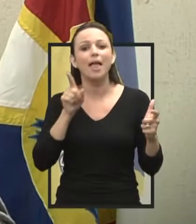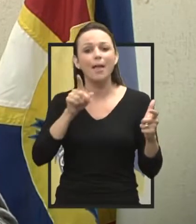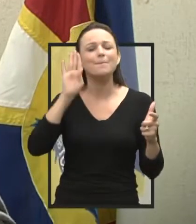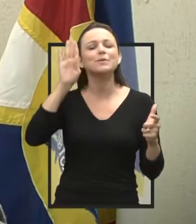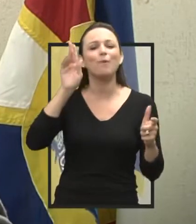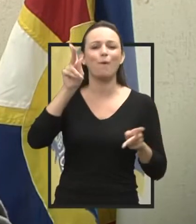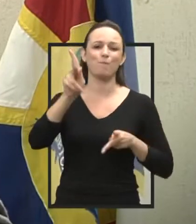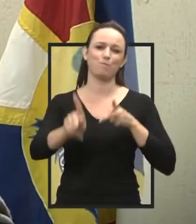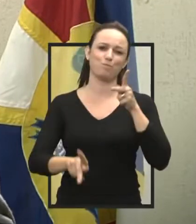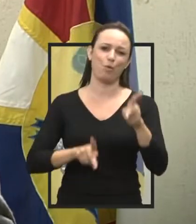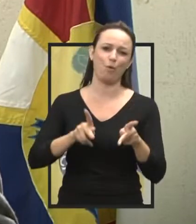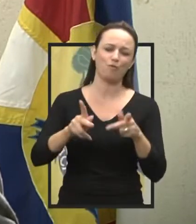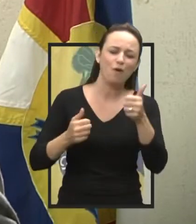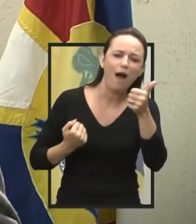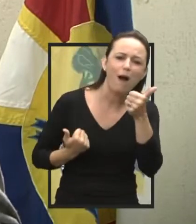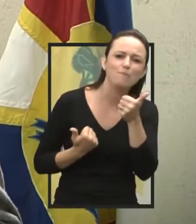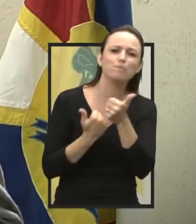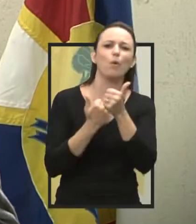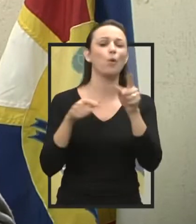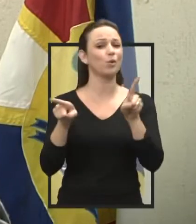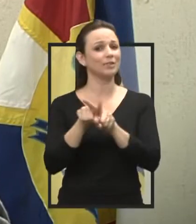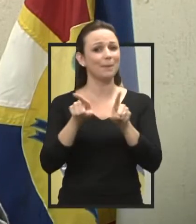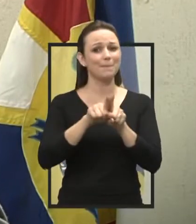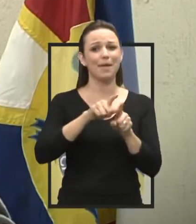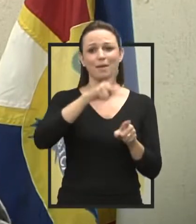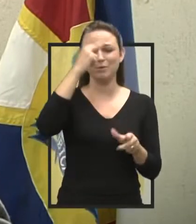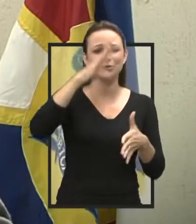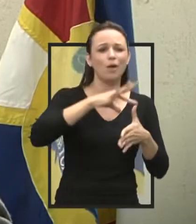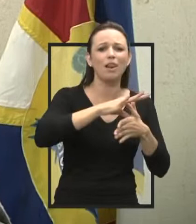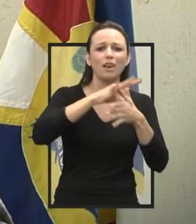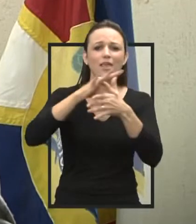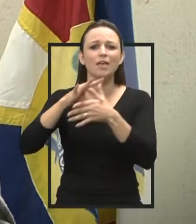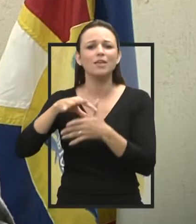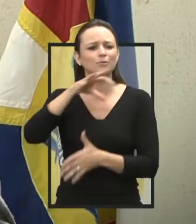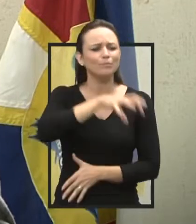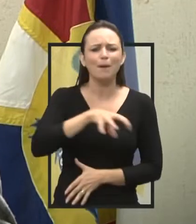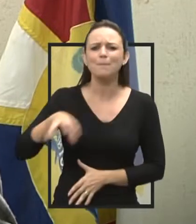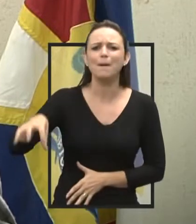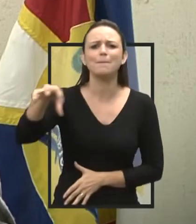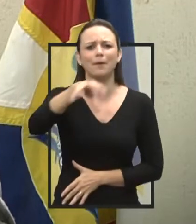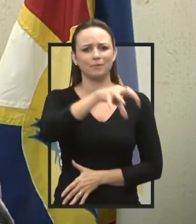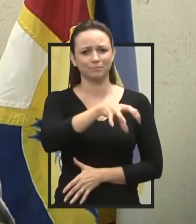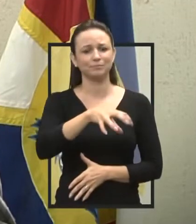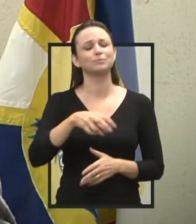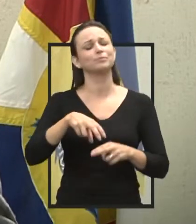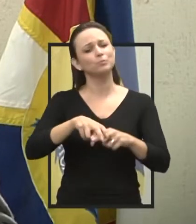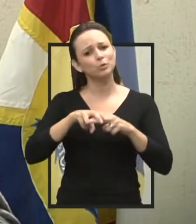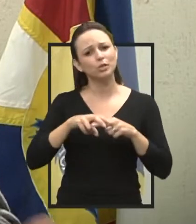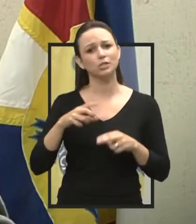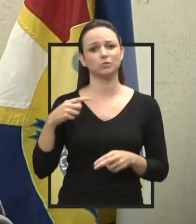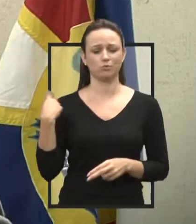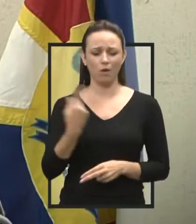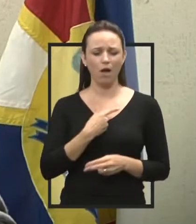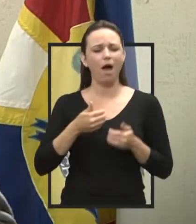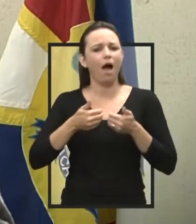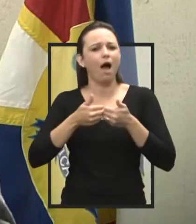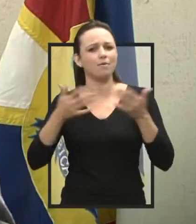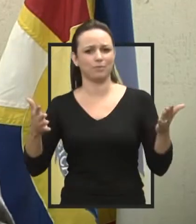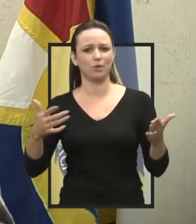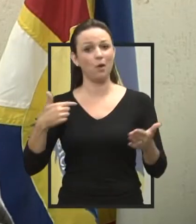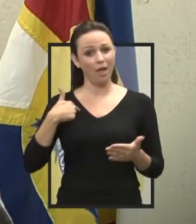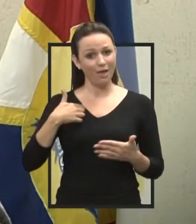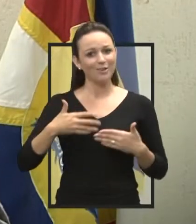tenha o apoio das lideranças de classe e das entidades. E por isso que nós abrimos, eu tive o privilégio